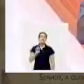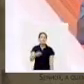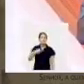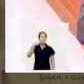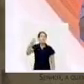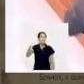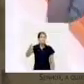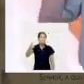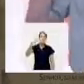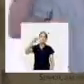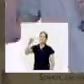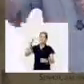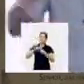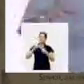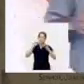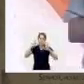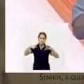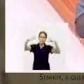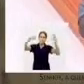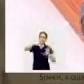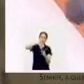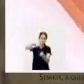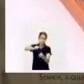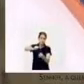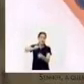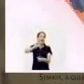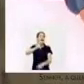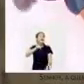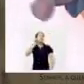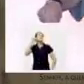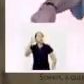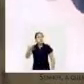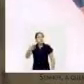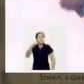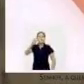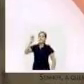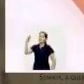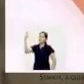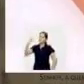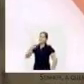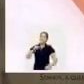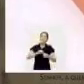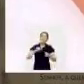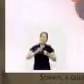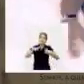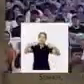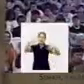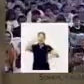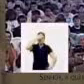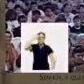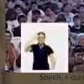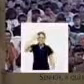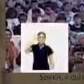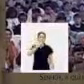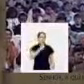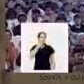vai fazer o ser humano. O ser humano é feito pela mão de Deus. Está no catecismo, naqueles textos que eu já citei ontem. A vocação